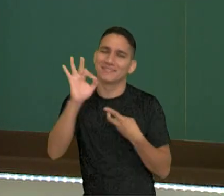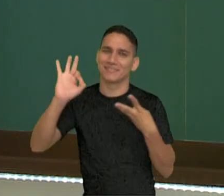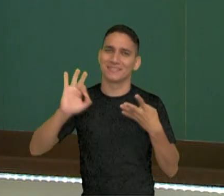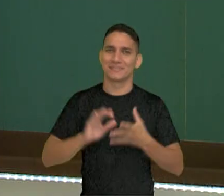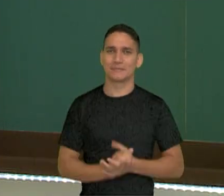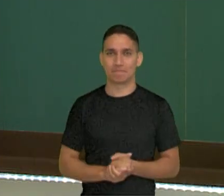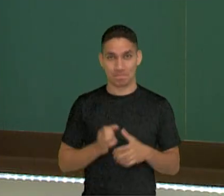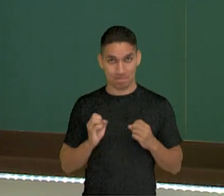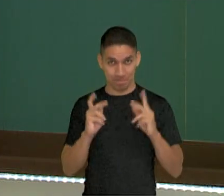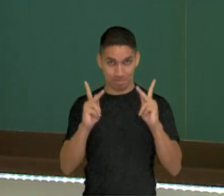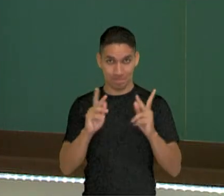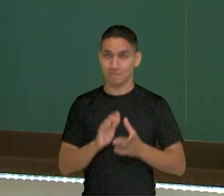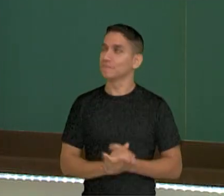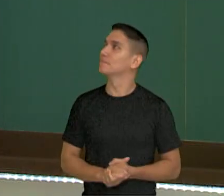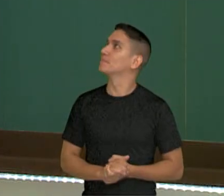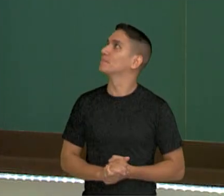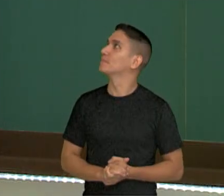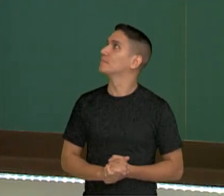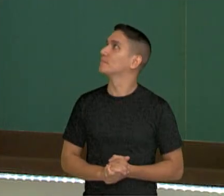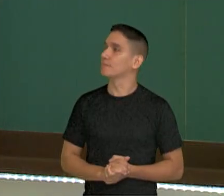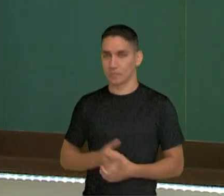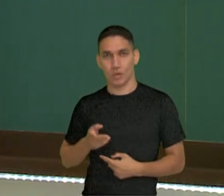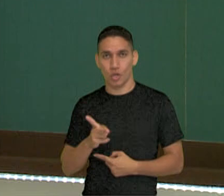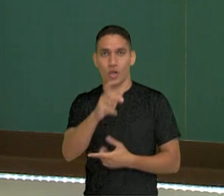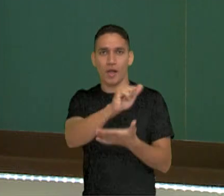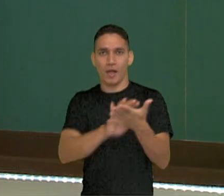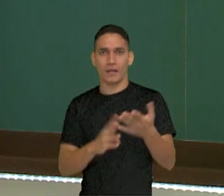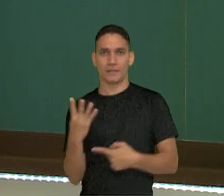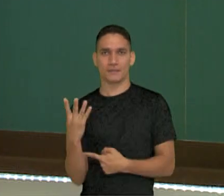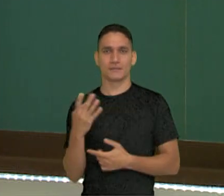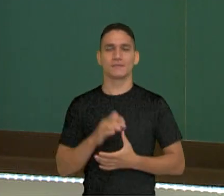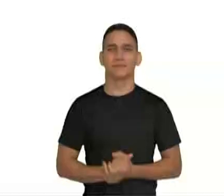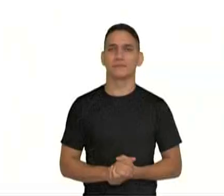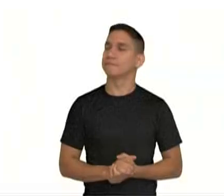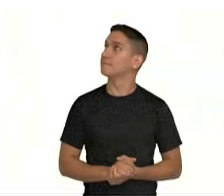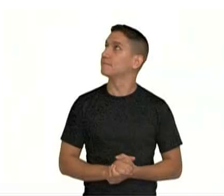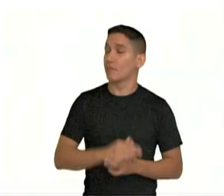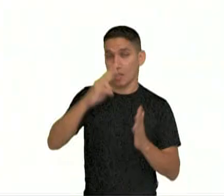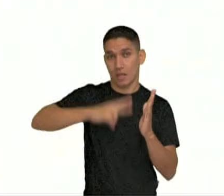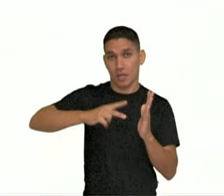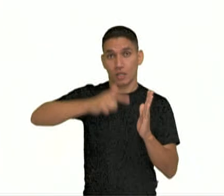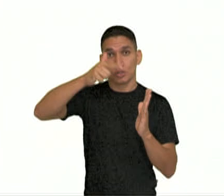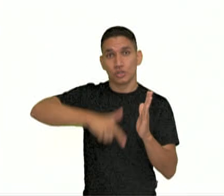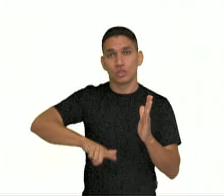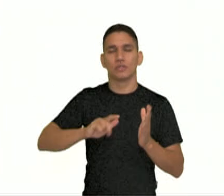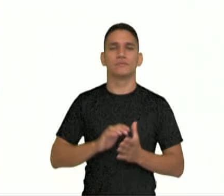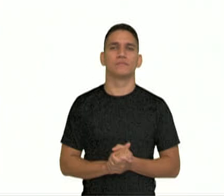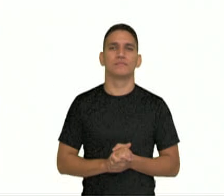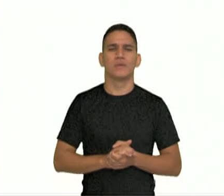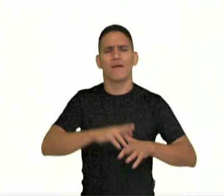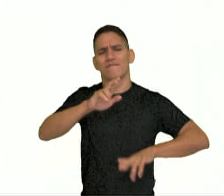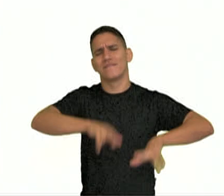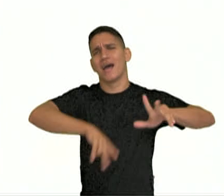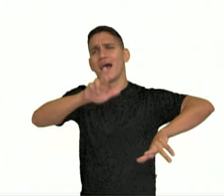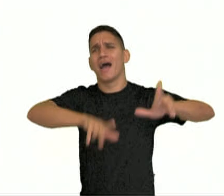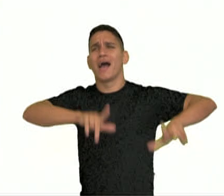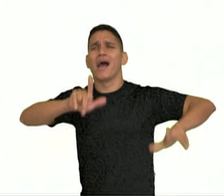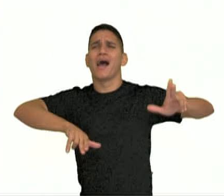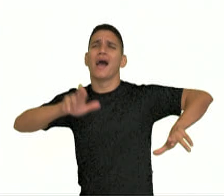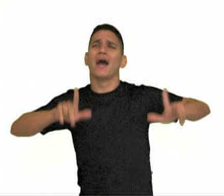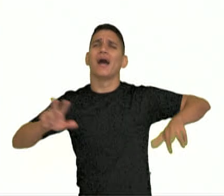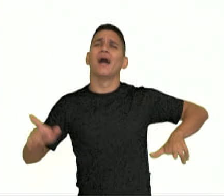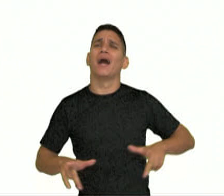correto, ok? Vamos de atividade 4. Releia. A variedade do